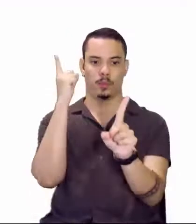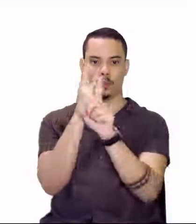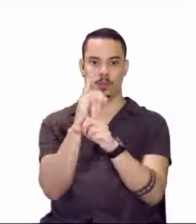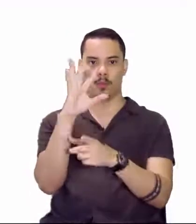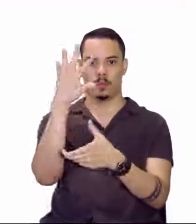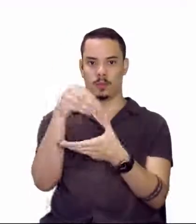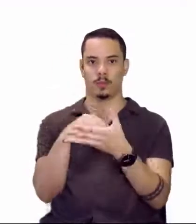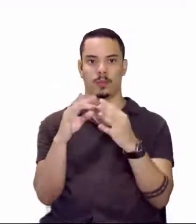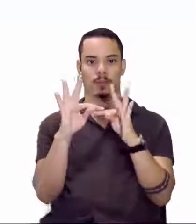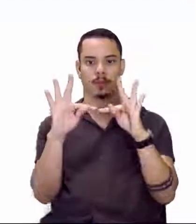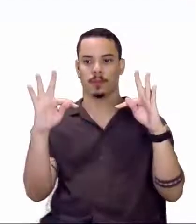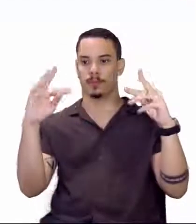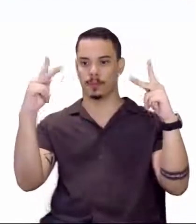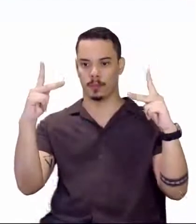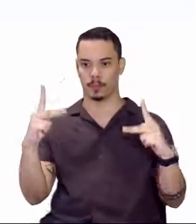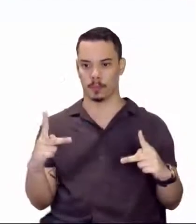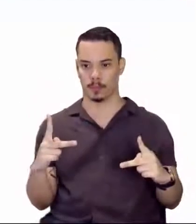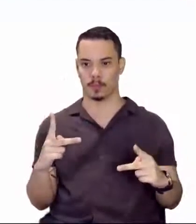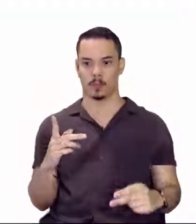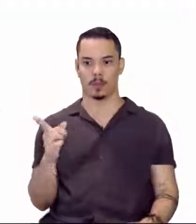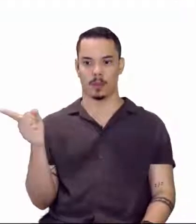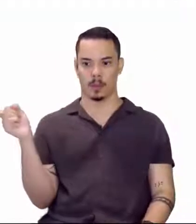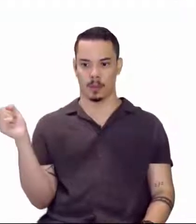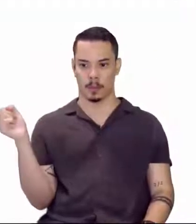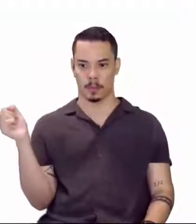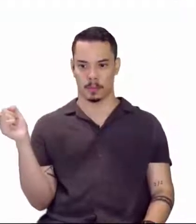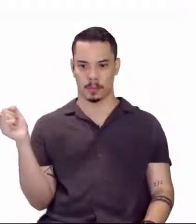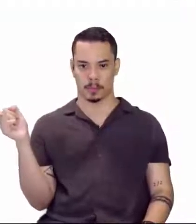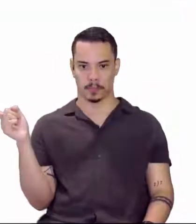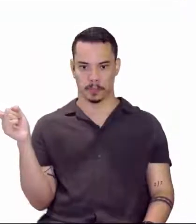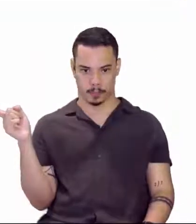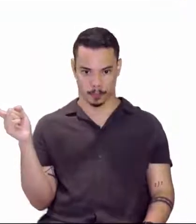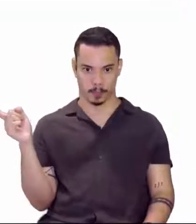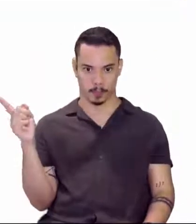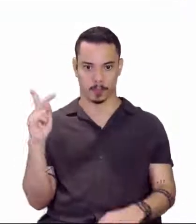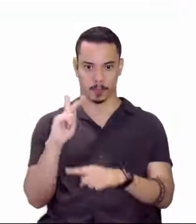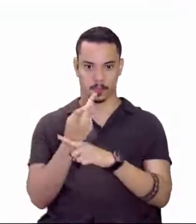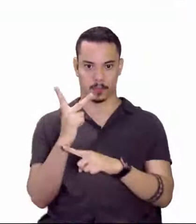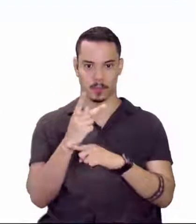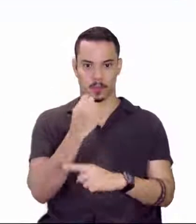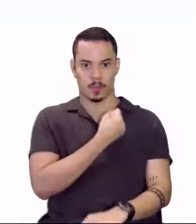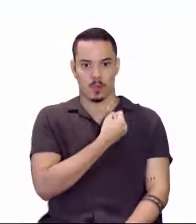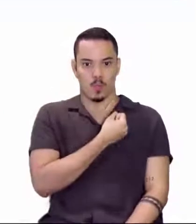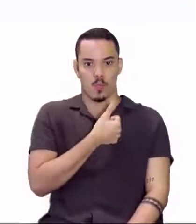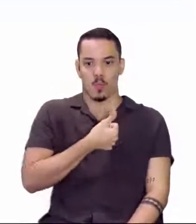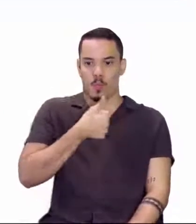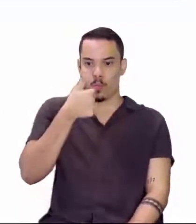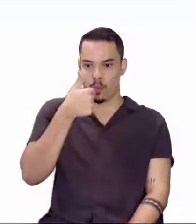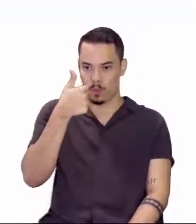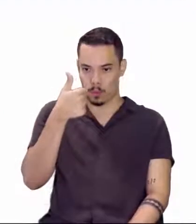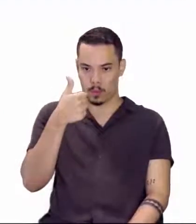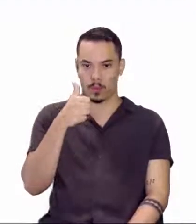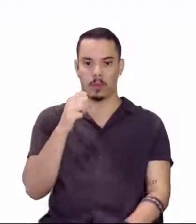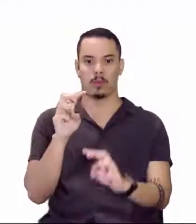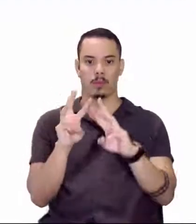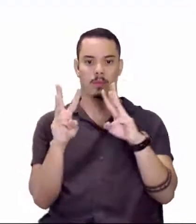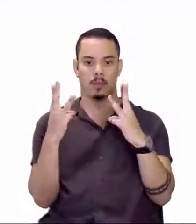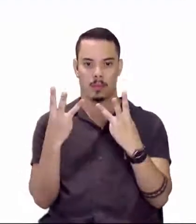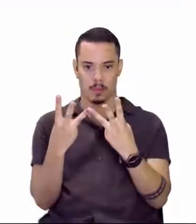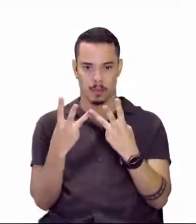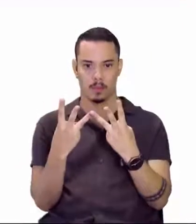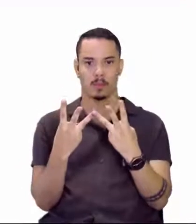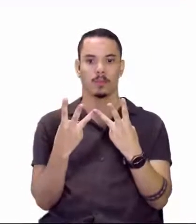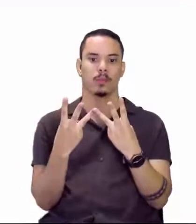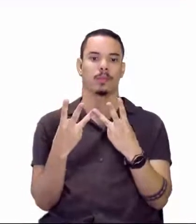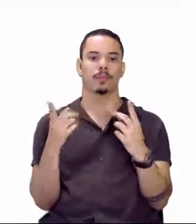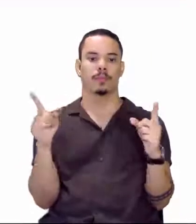na tabela periódica. Então, aqui está o hidrogênio, ele tem número atômico 1, ok? Massa atômica 1,